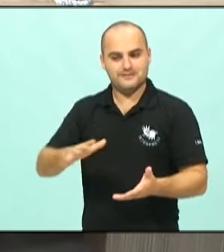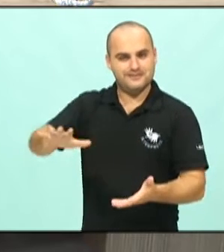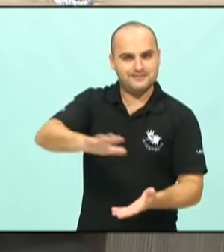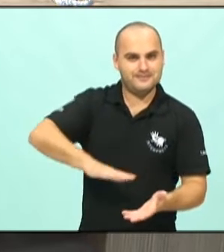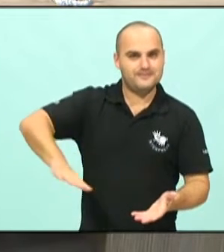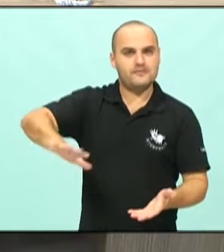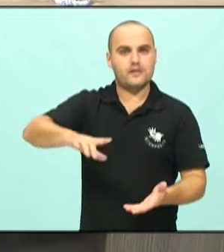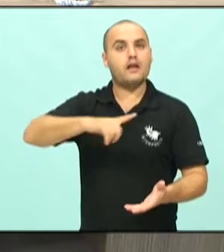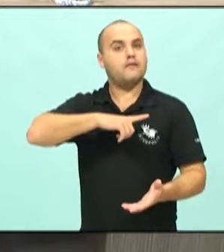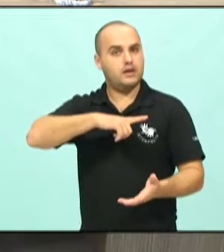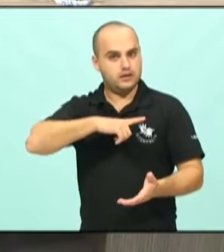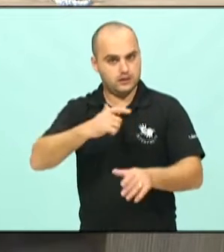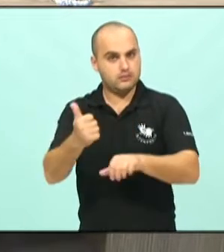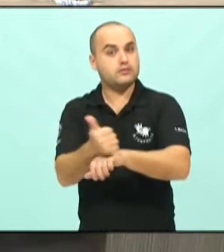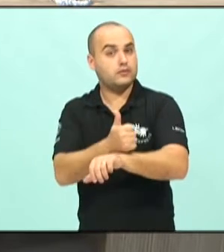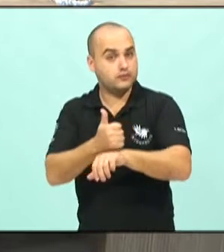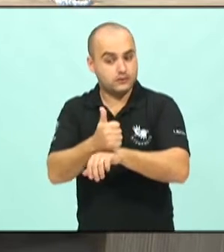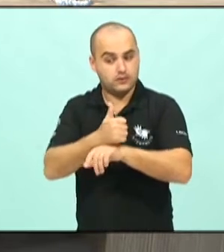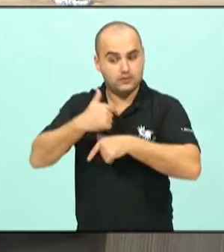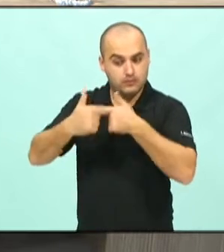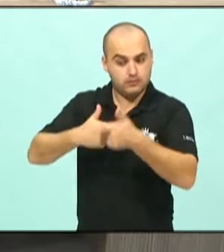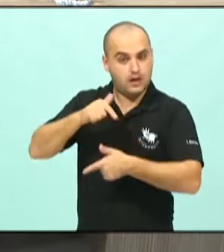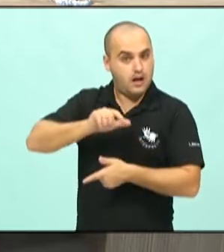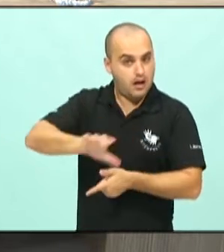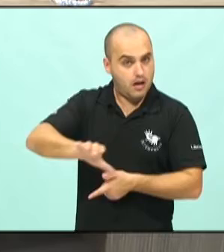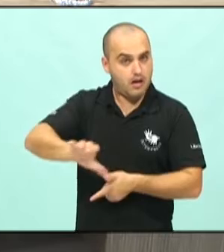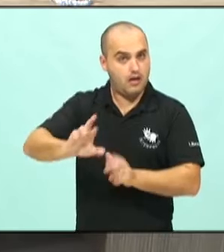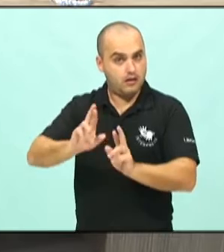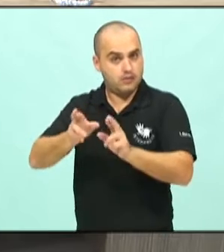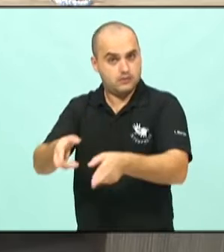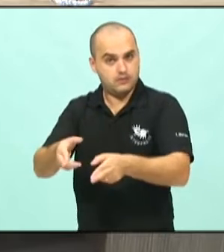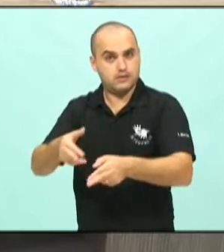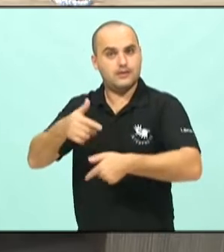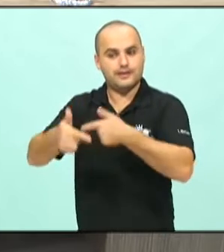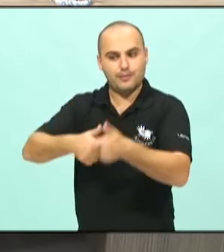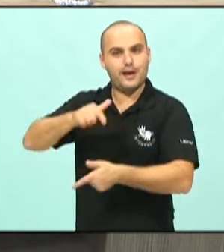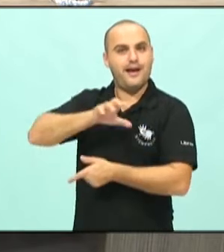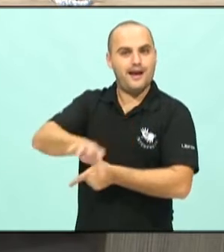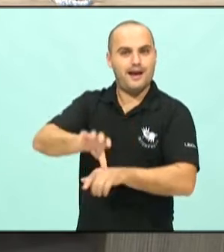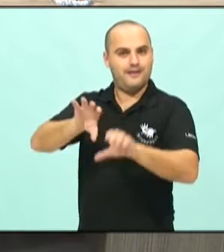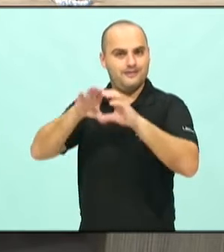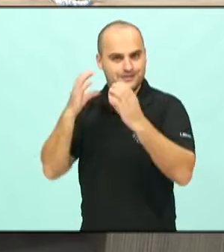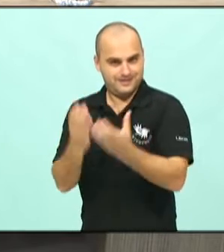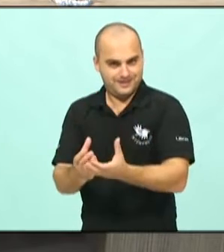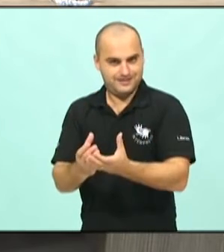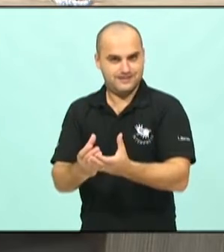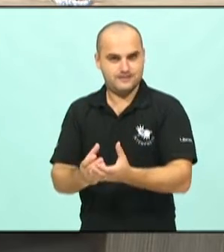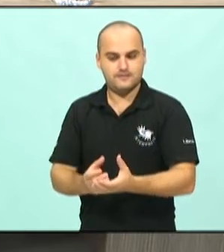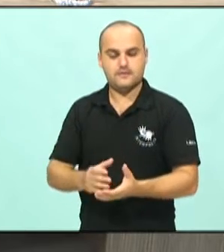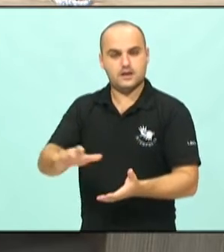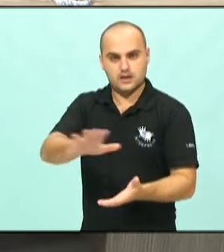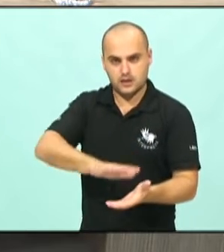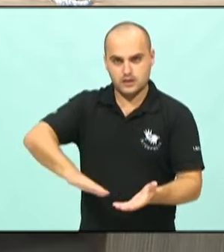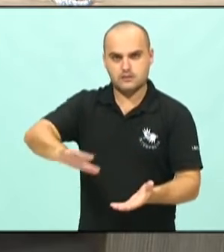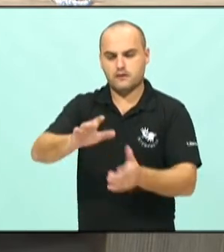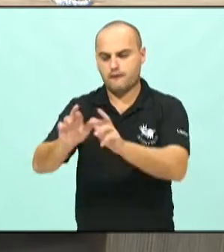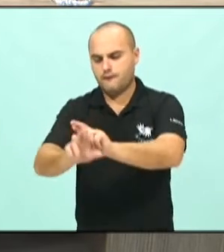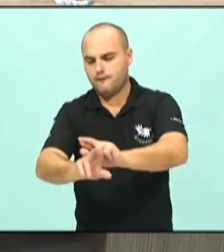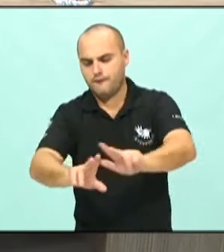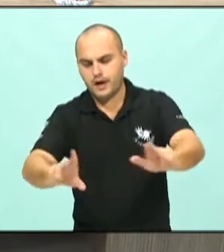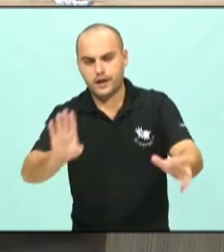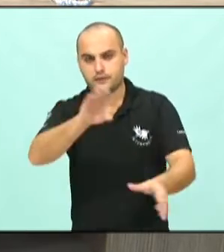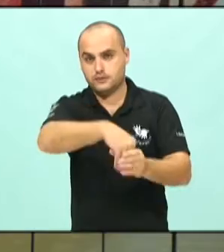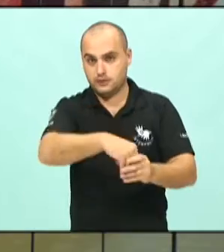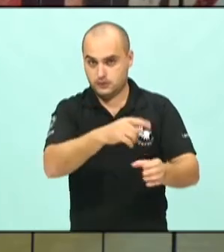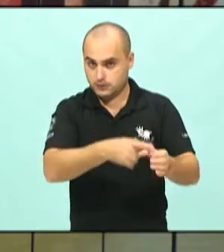vamos ter profissionais contemplados para atuarem naquela região e trabalhar com aquela comunidade também. Isso em diversos locais da cidade. Então